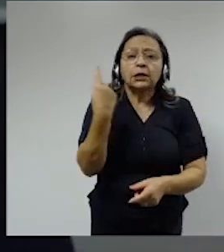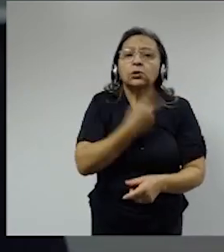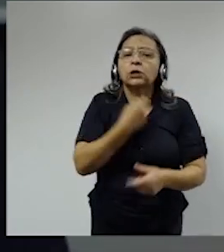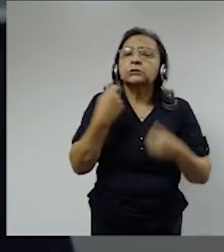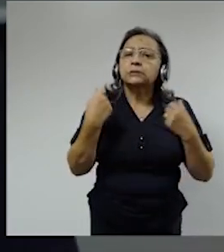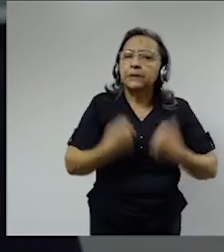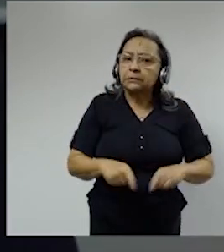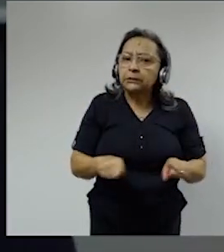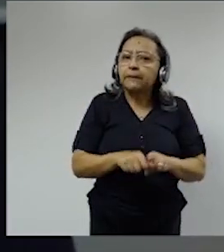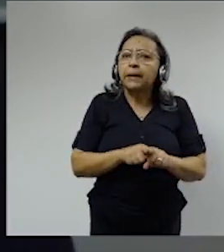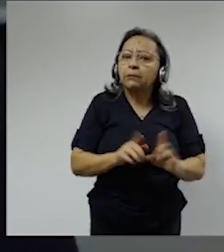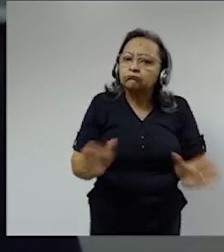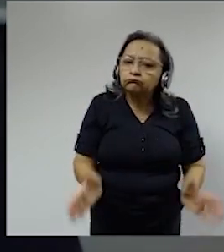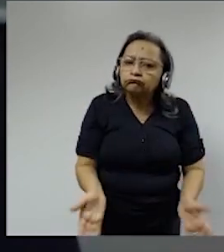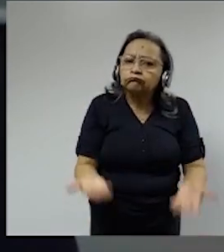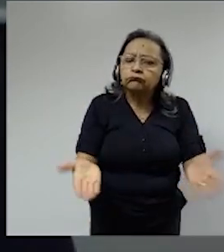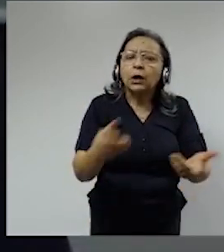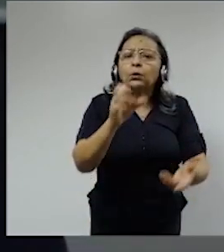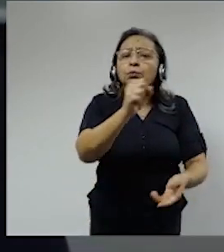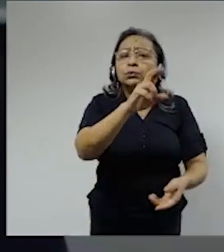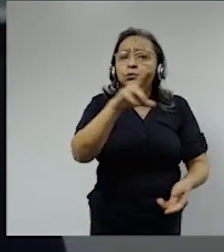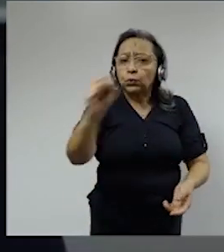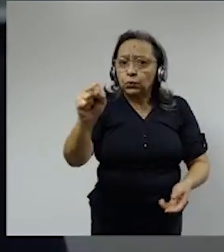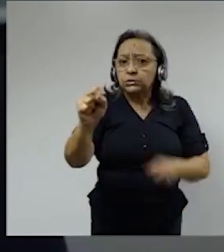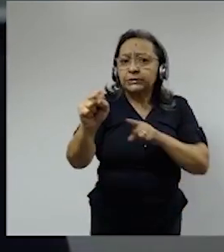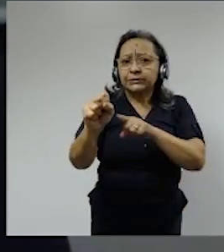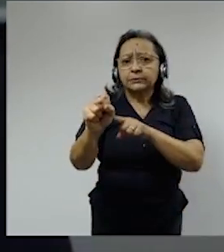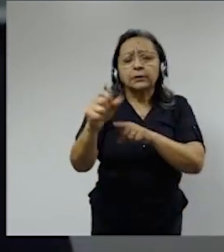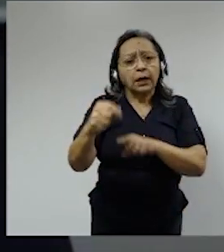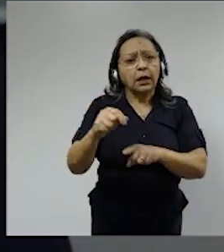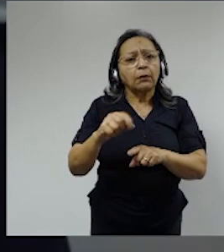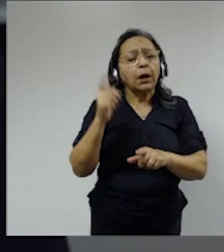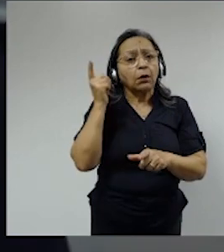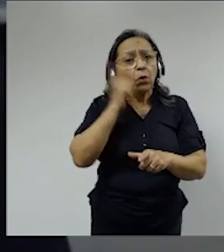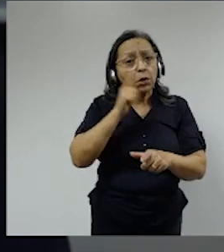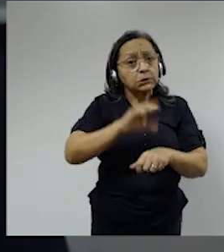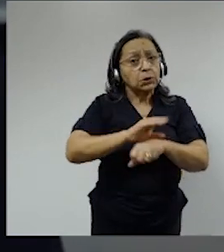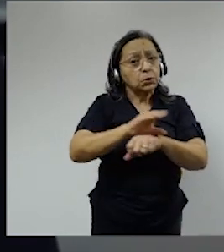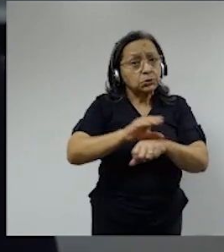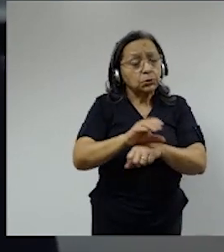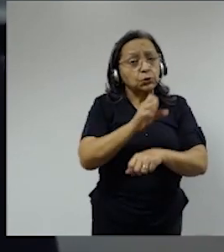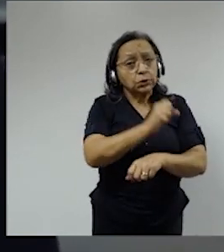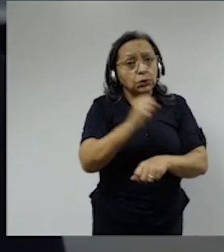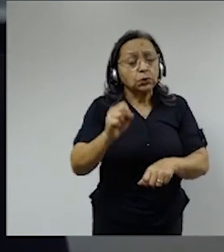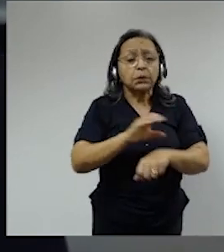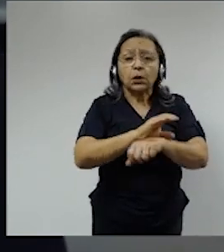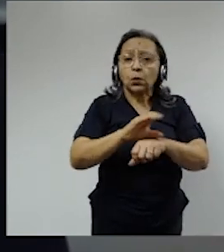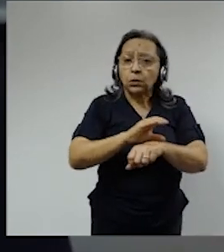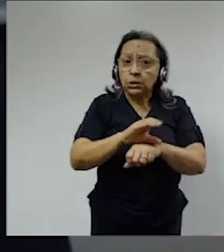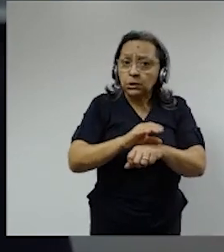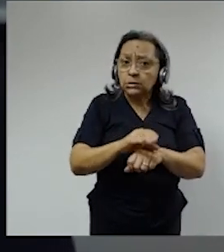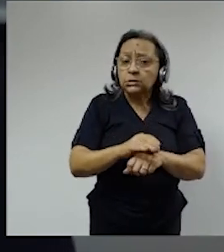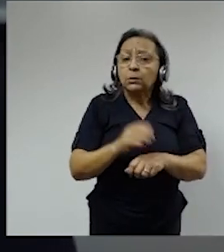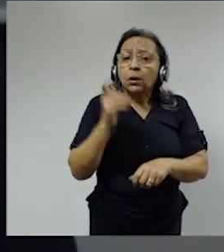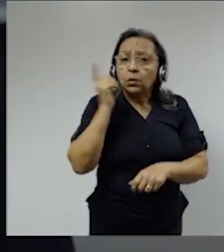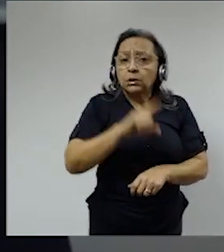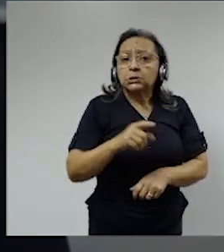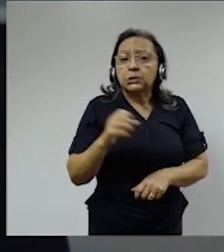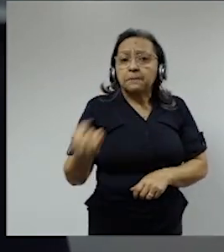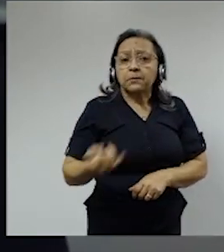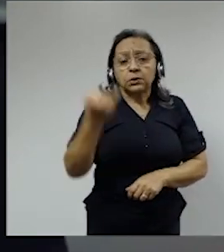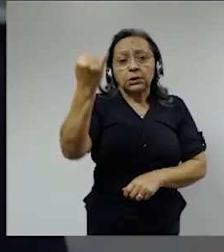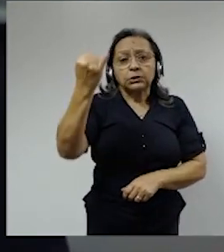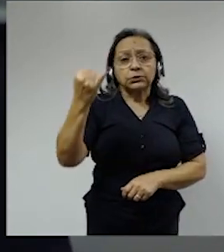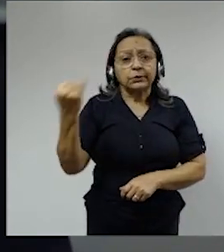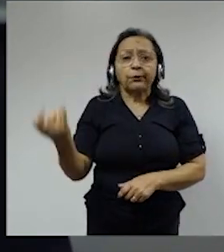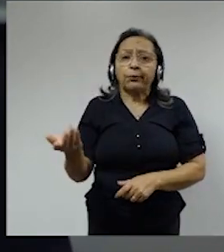estimular o SUS, que como falei antes, é uma conquista da Constituição de 88, uma conquista civilizatória, e não é o momento de